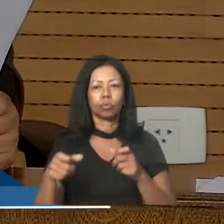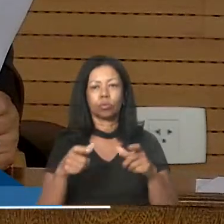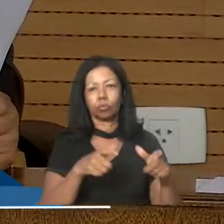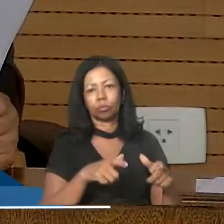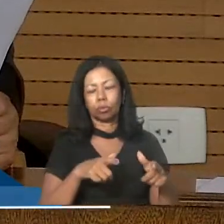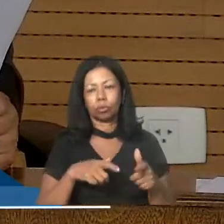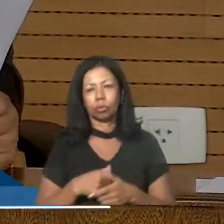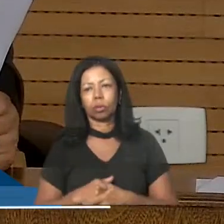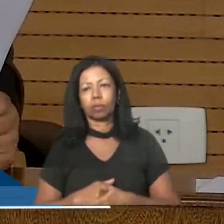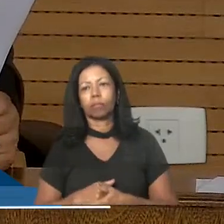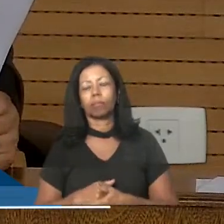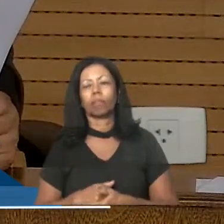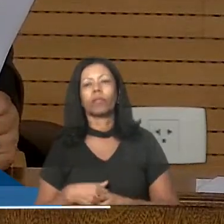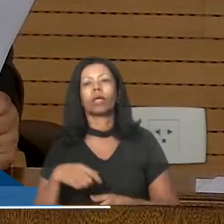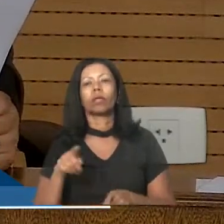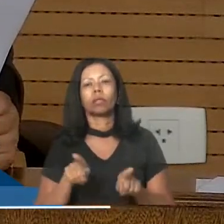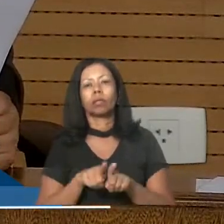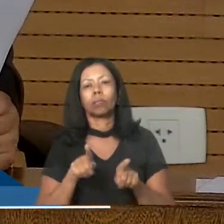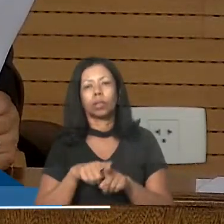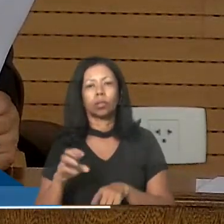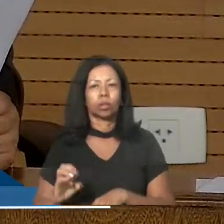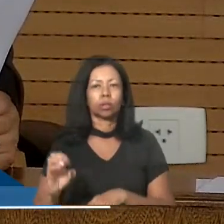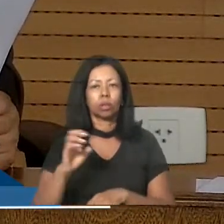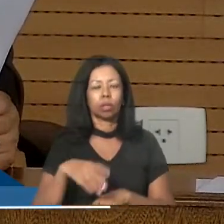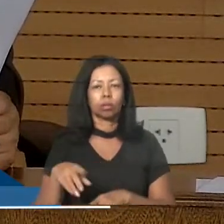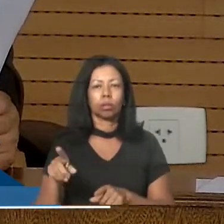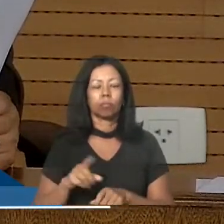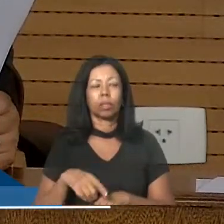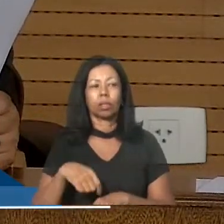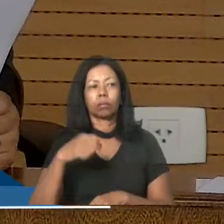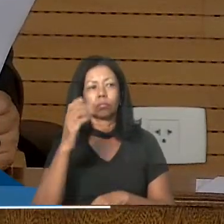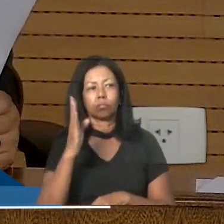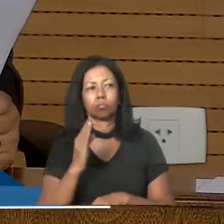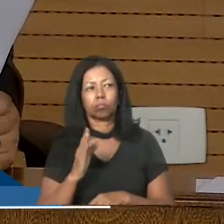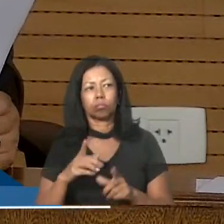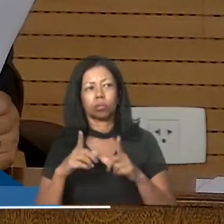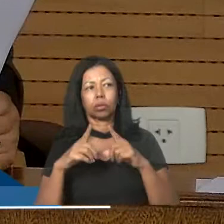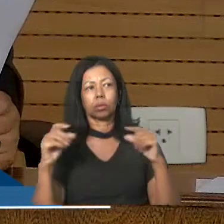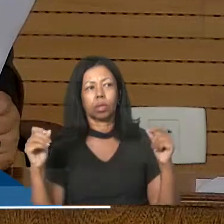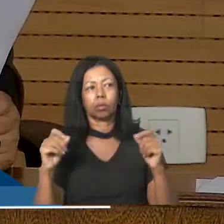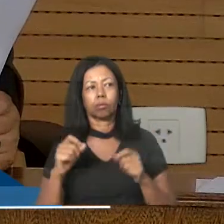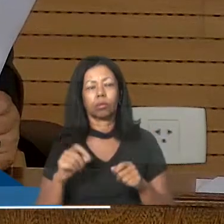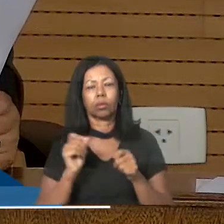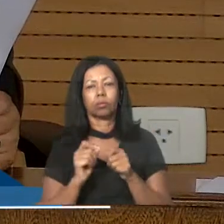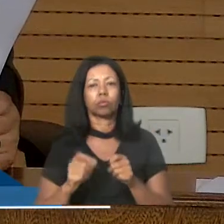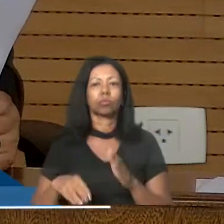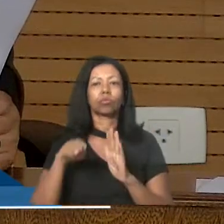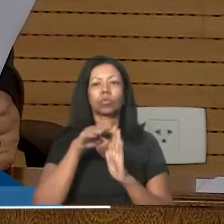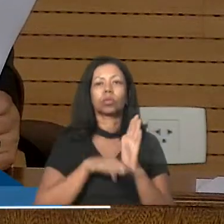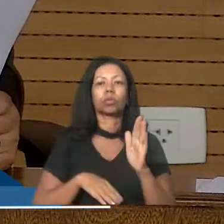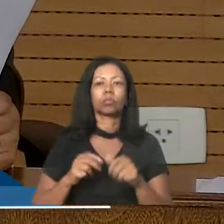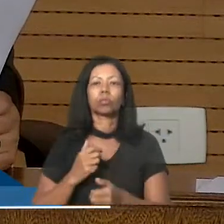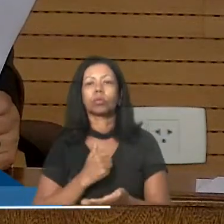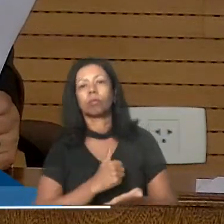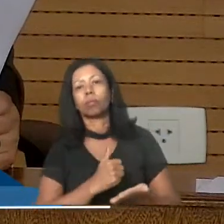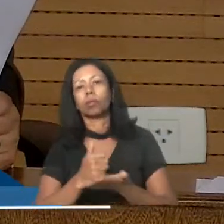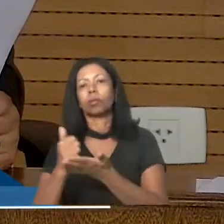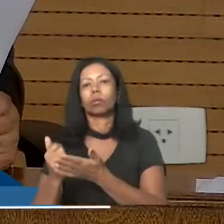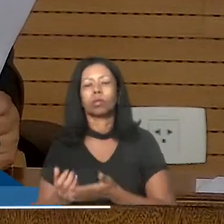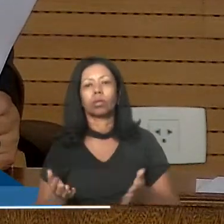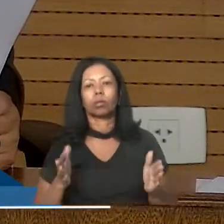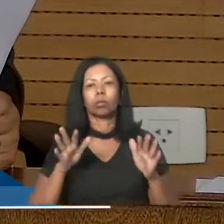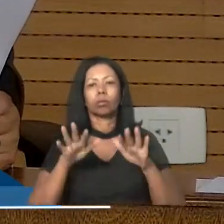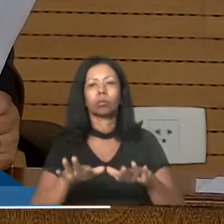único. É facultado aos Estados e ao Distrito Federal vincular a programa de apoio à inclusão